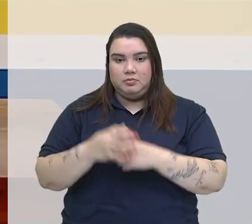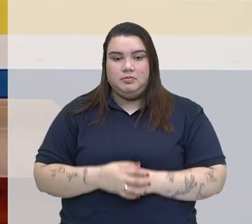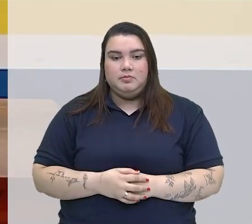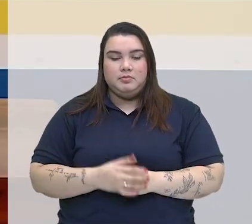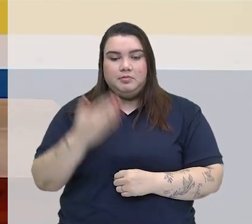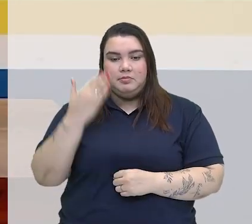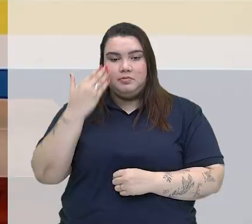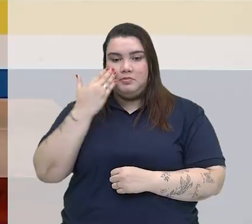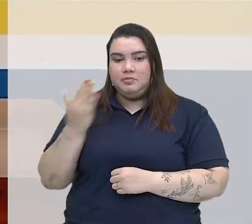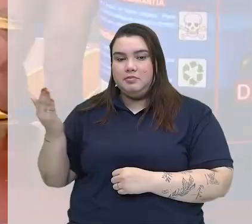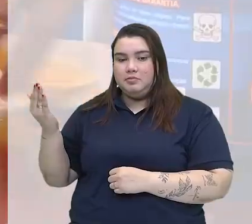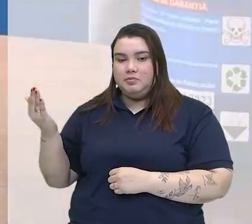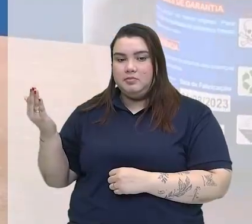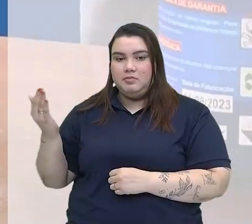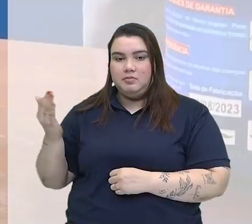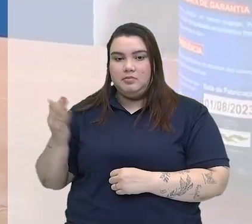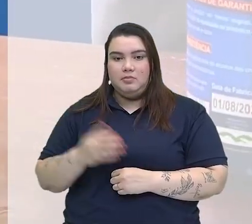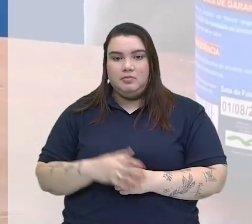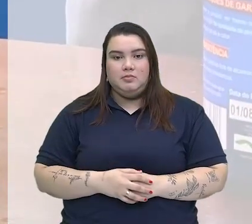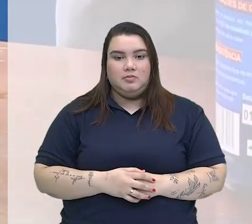na frente.